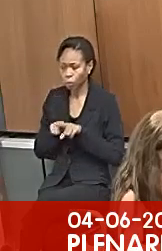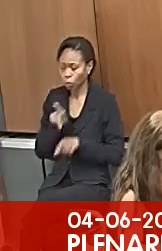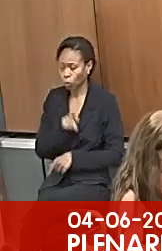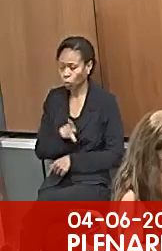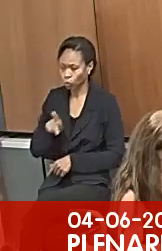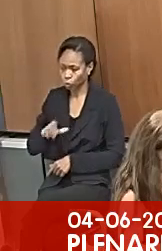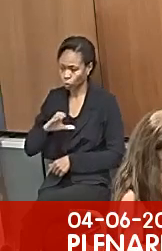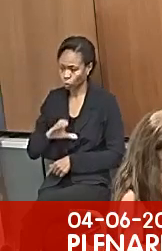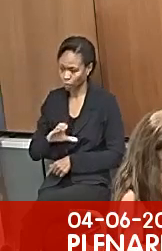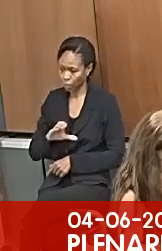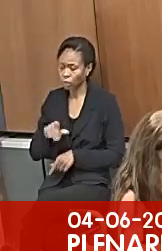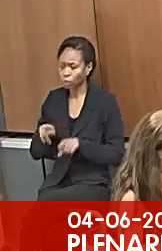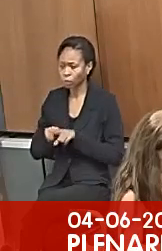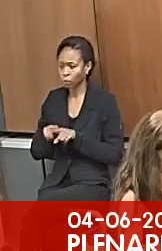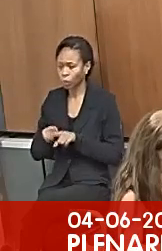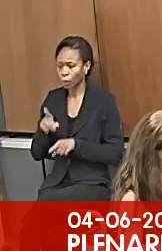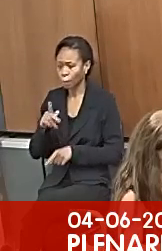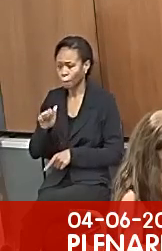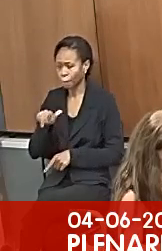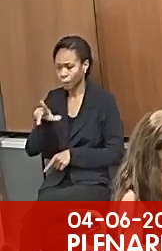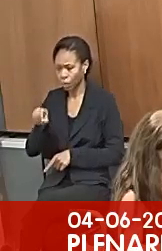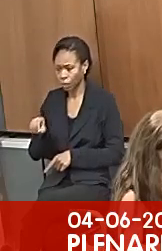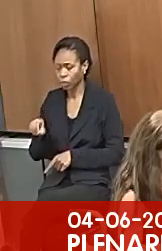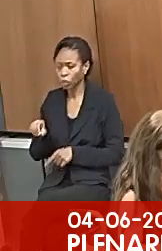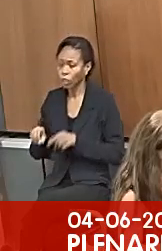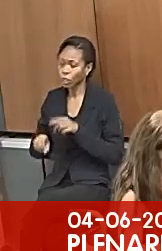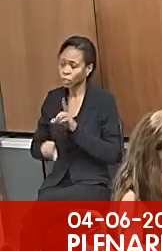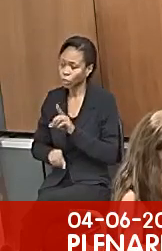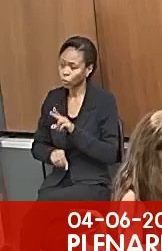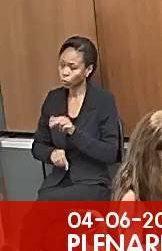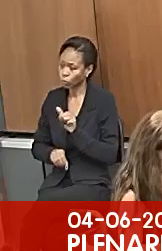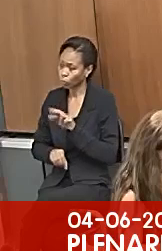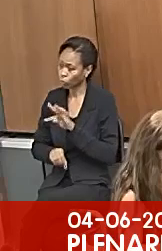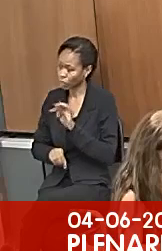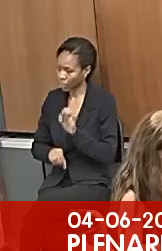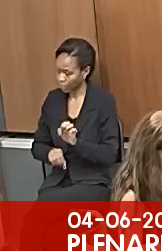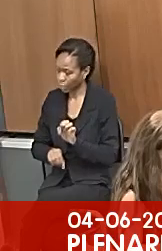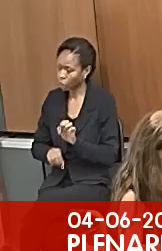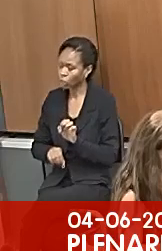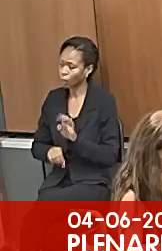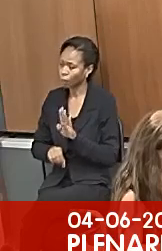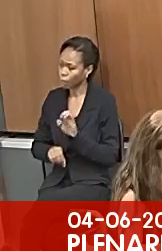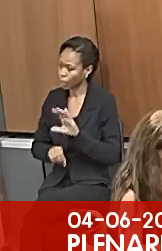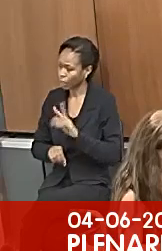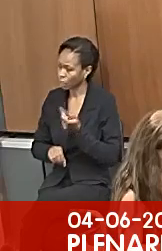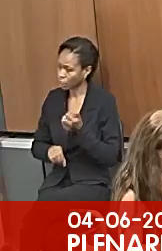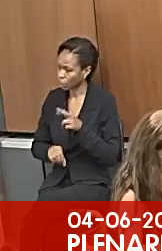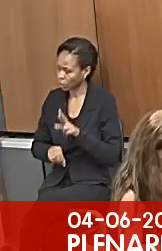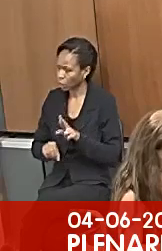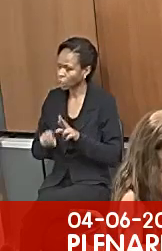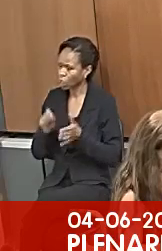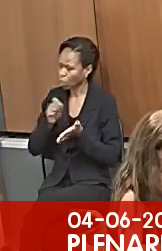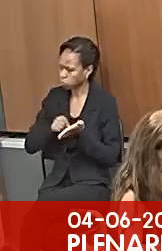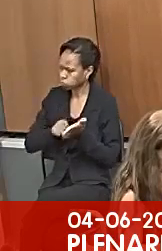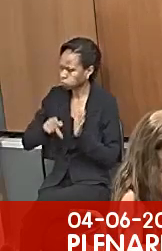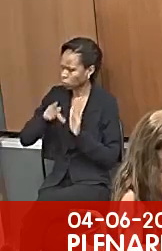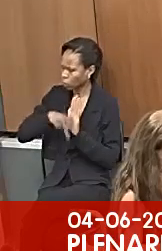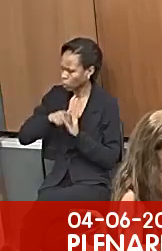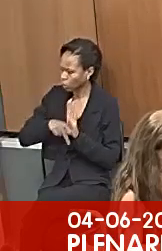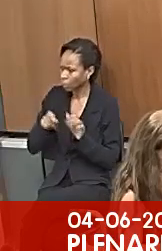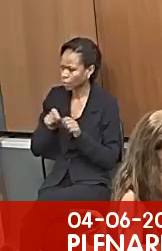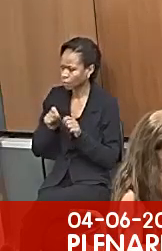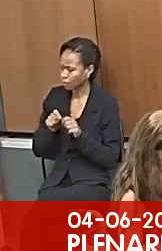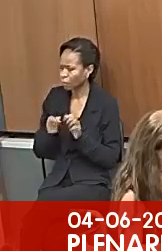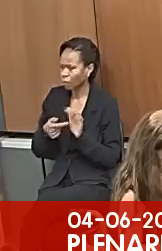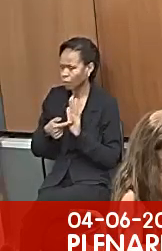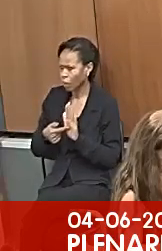professor Cleiton e o deputado Dr. Paulo e o deputado Duarte Bechi, que está com um projeto de autoria dele, que fala das doenças raras, também está no